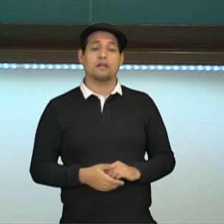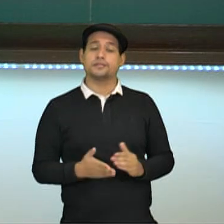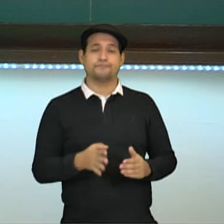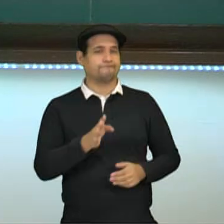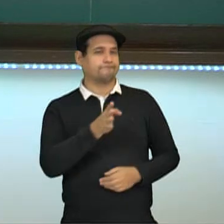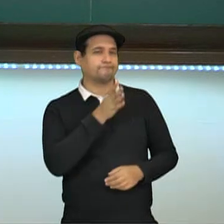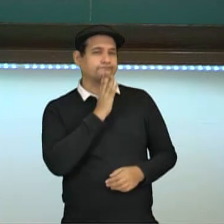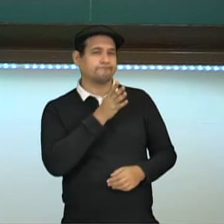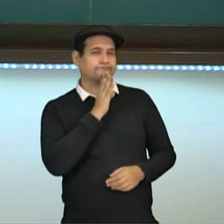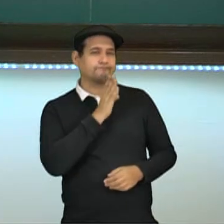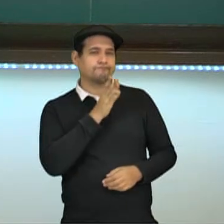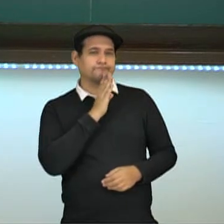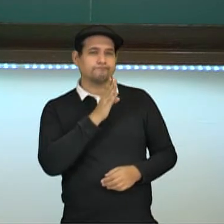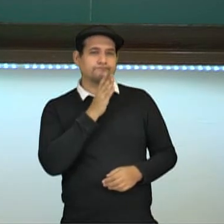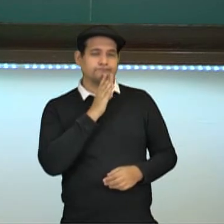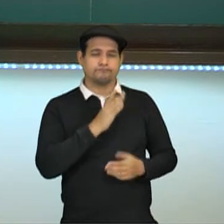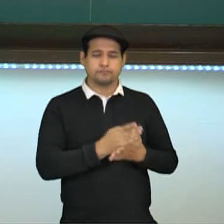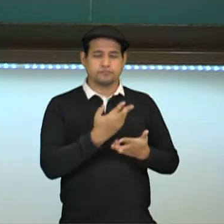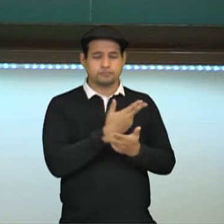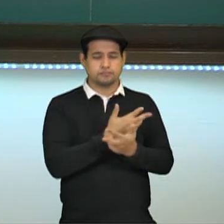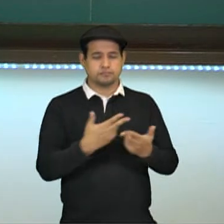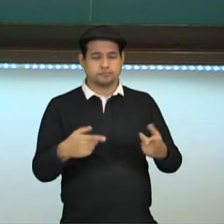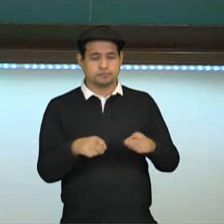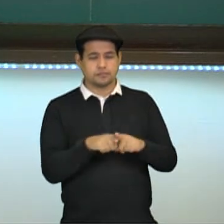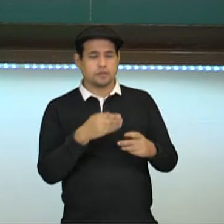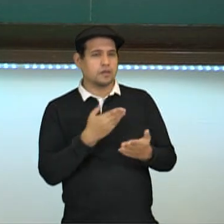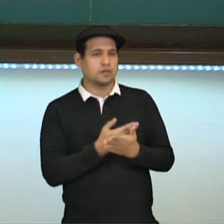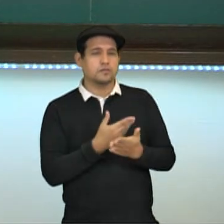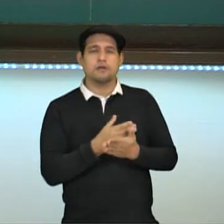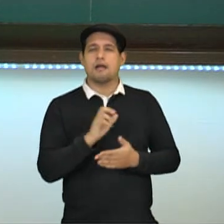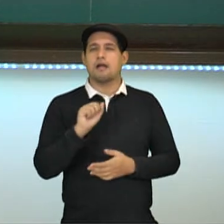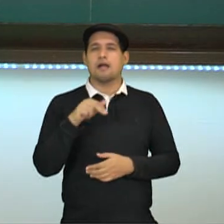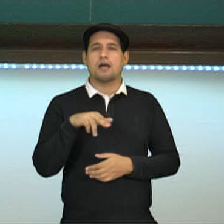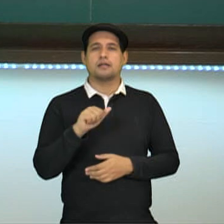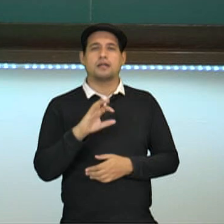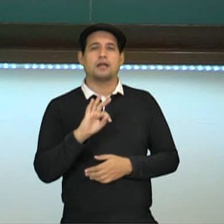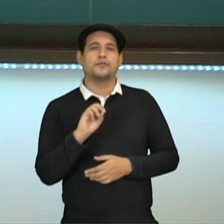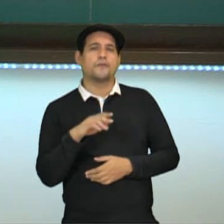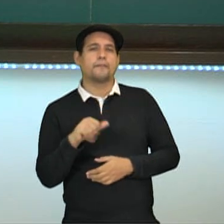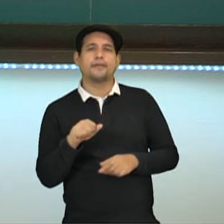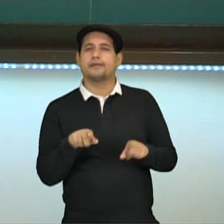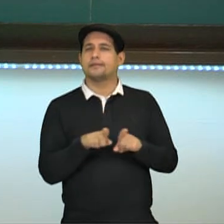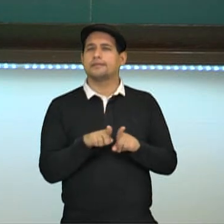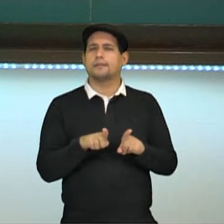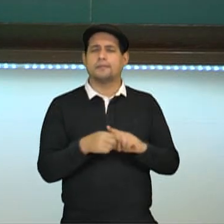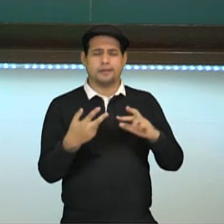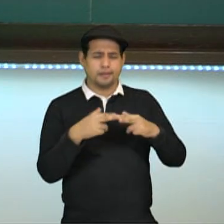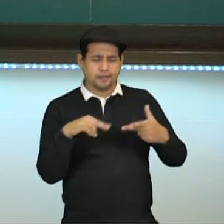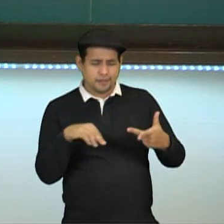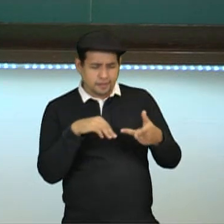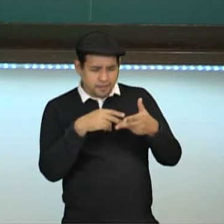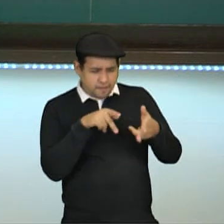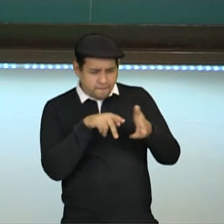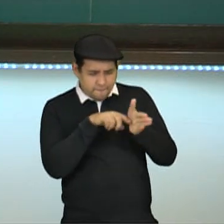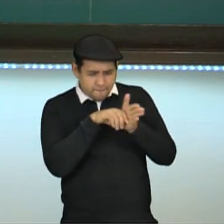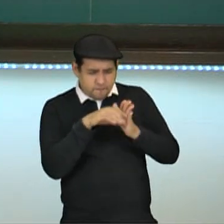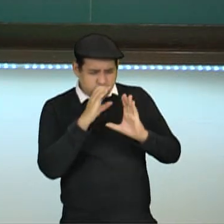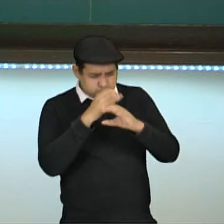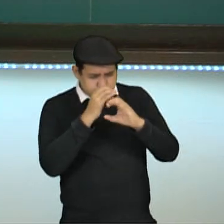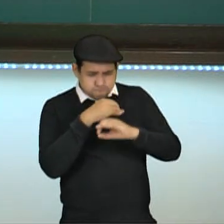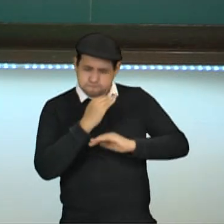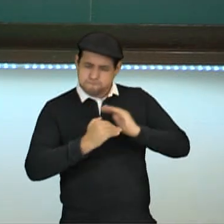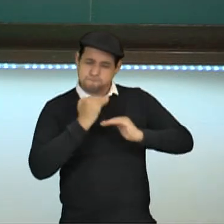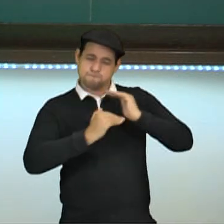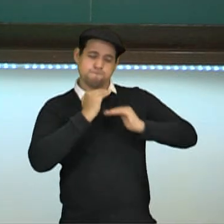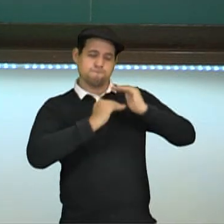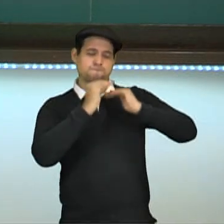conhecimento dos fósseis, com os estudos de anatomia, de embriologia, que foram